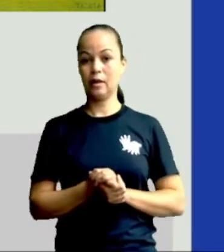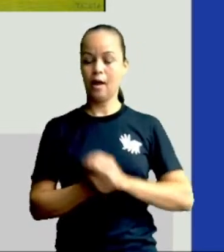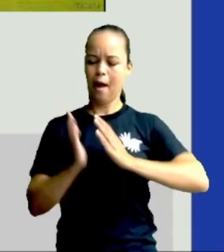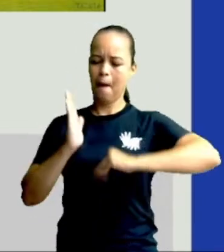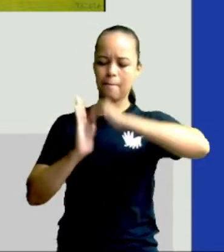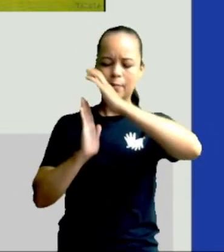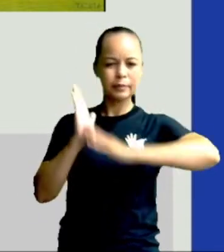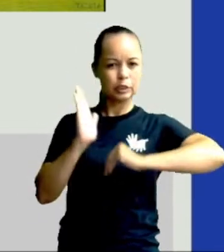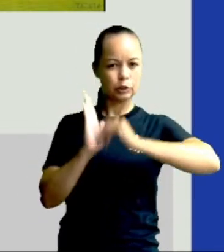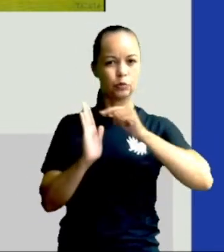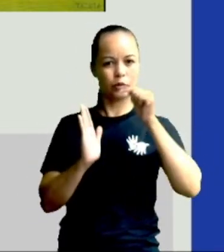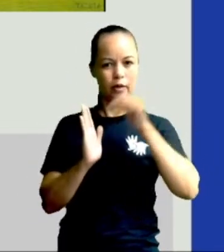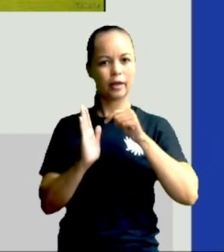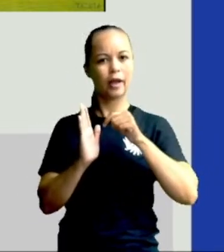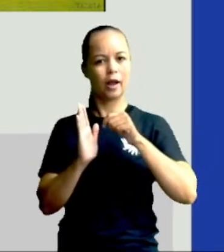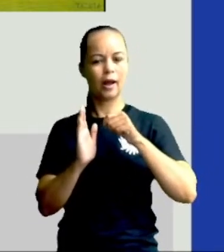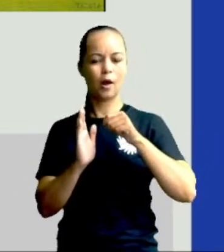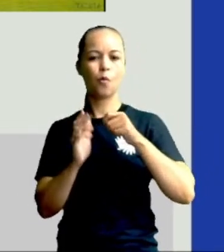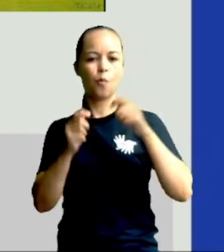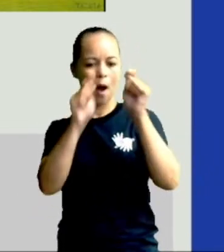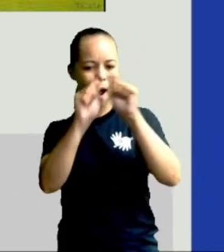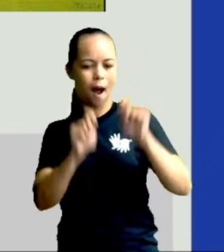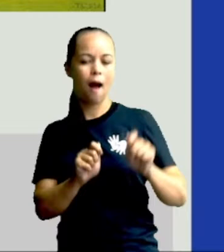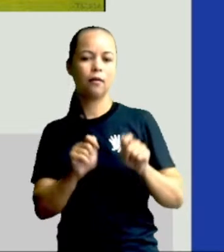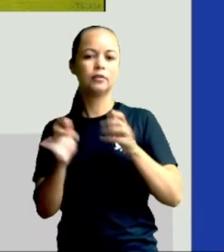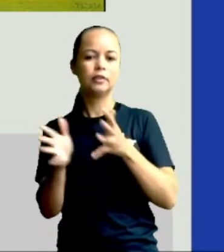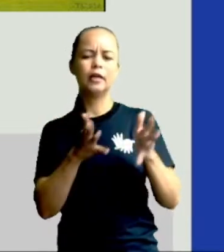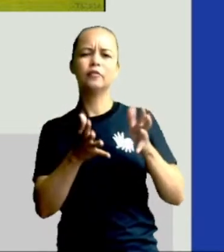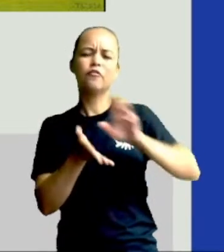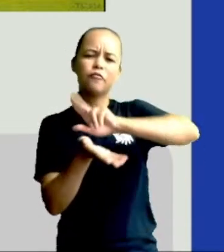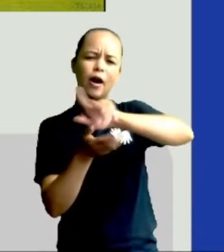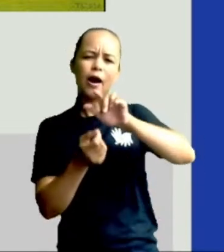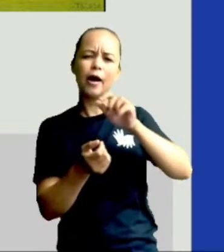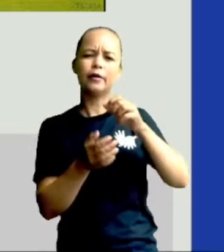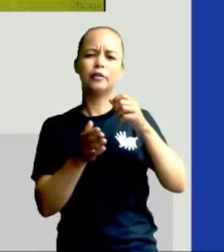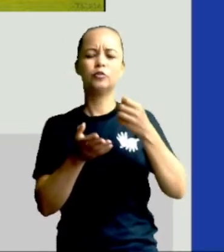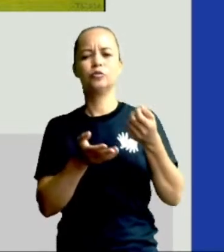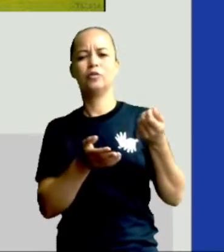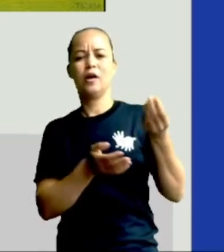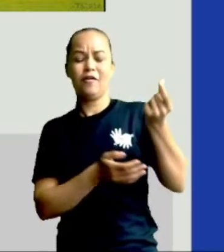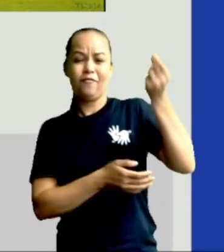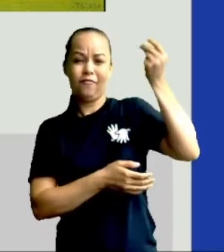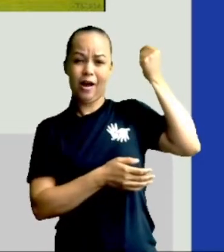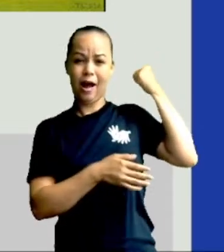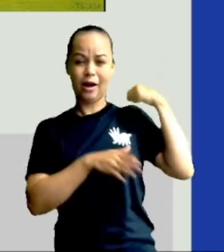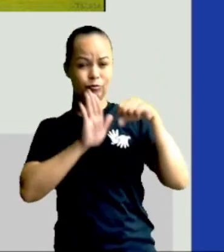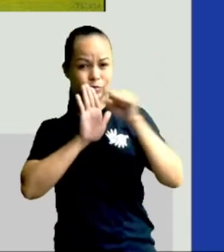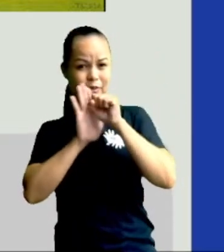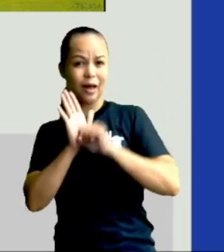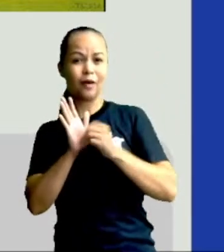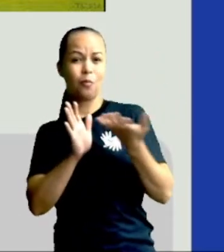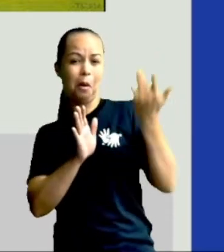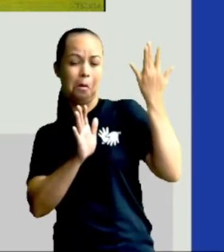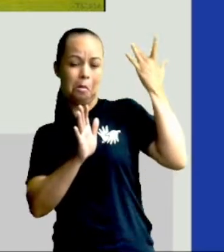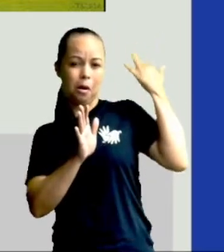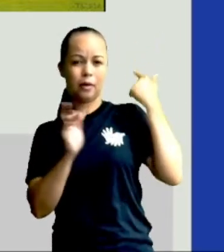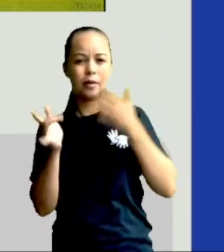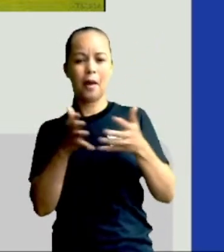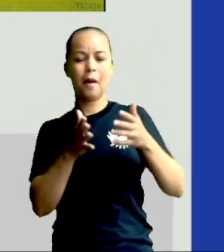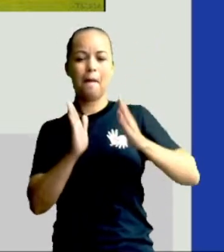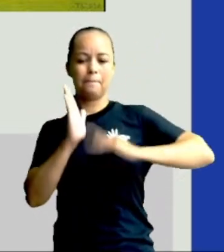vertente artística, certo? Destaca-se há vários séculos. Pintores internacionais e